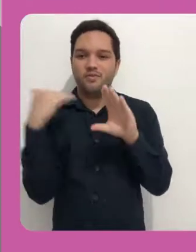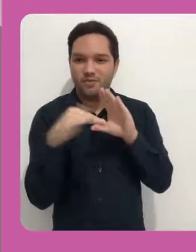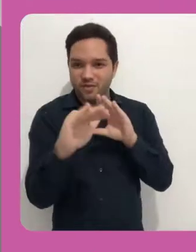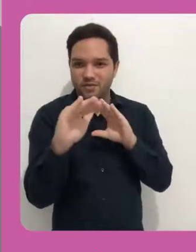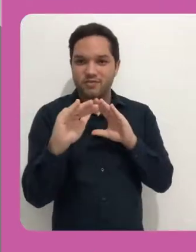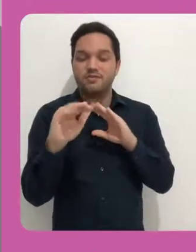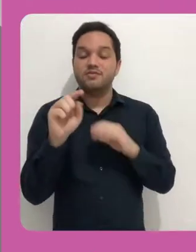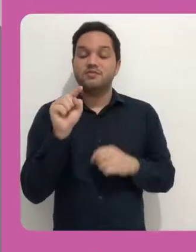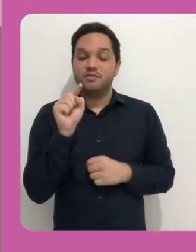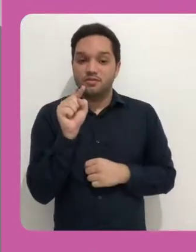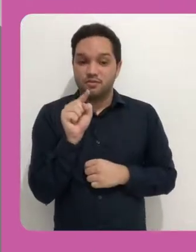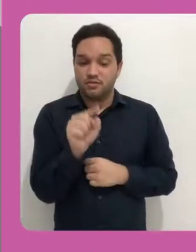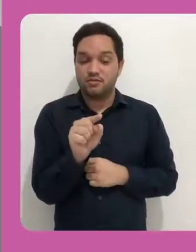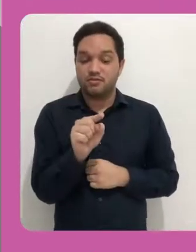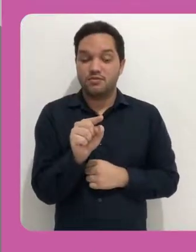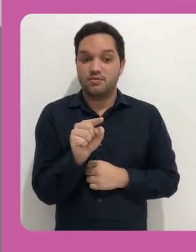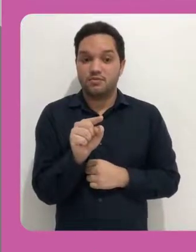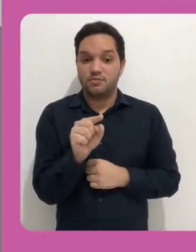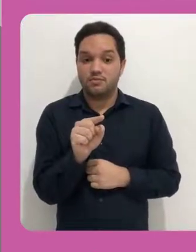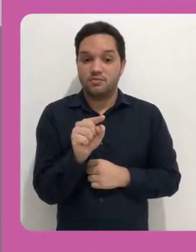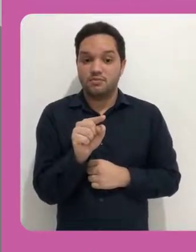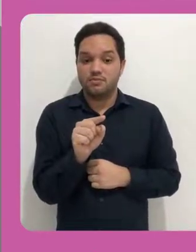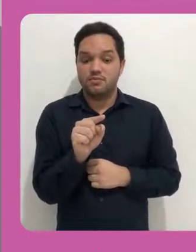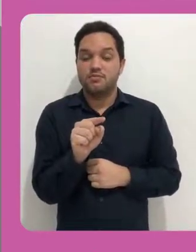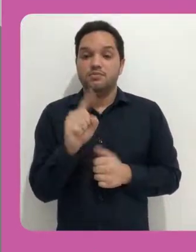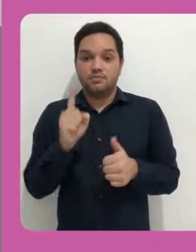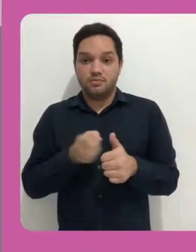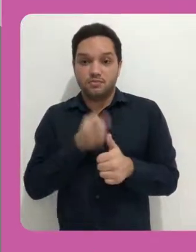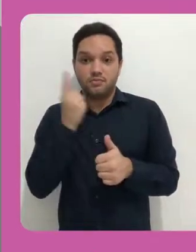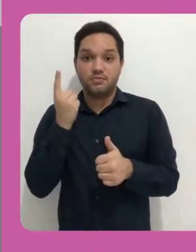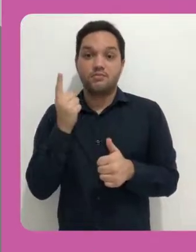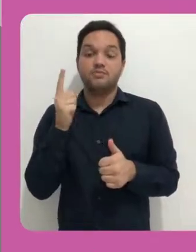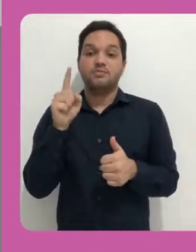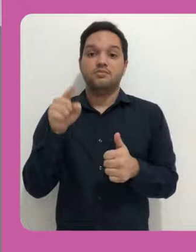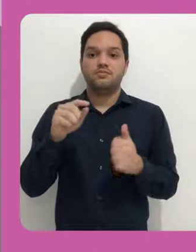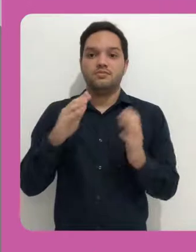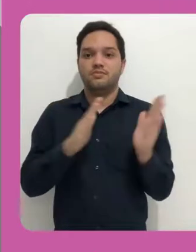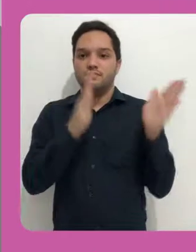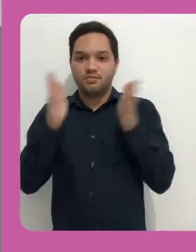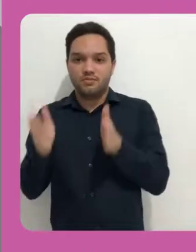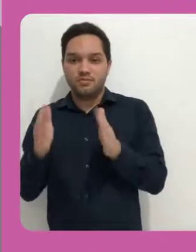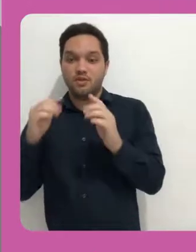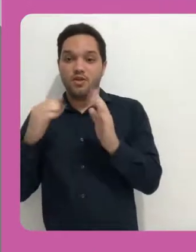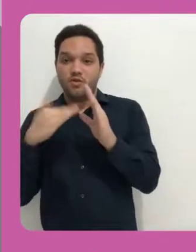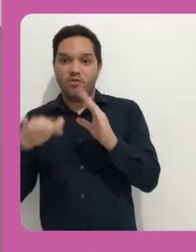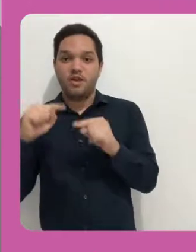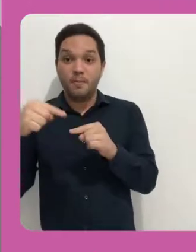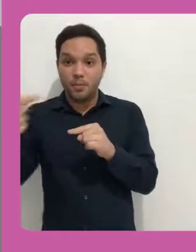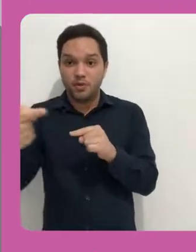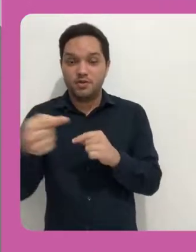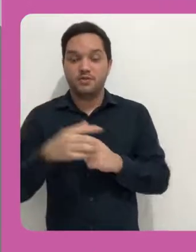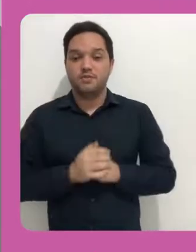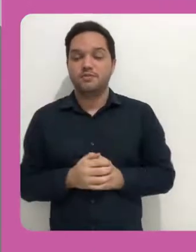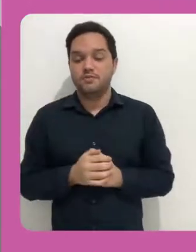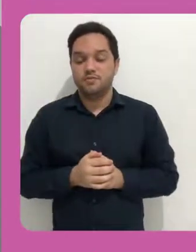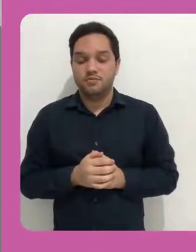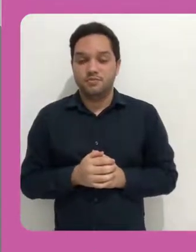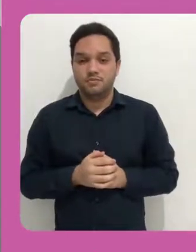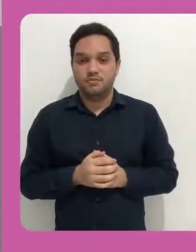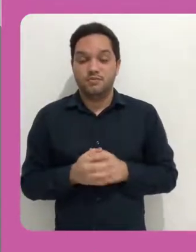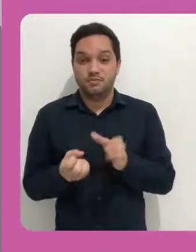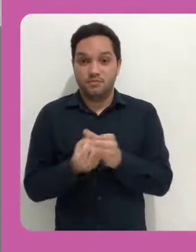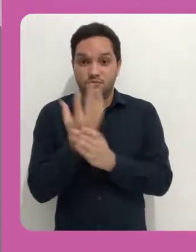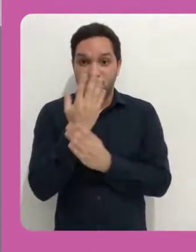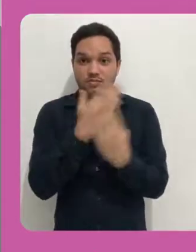primeiro, né? E essa é a pasta que eu enviei depois. Eu criei a pasta bibliografia, coloquei uma outra